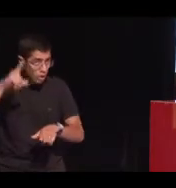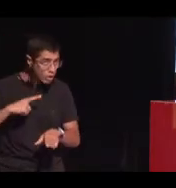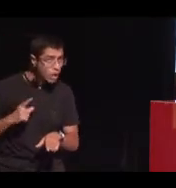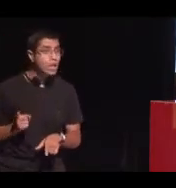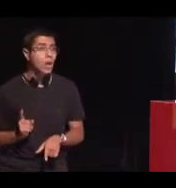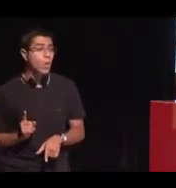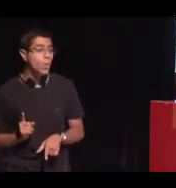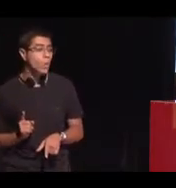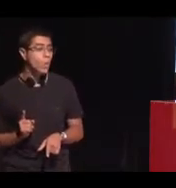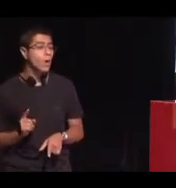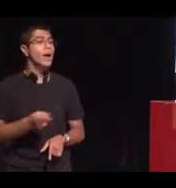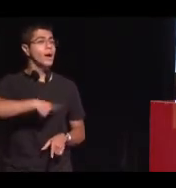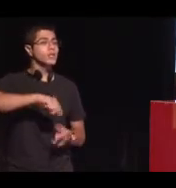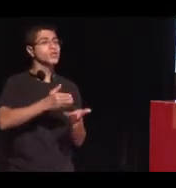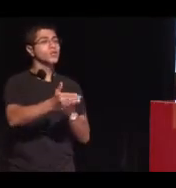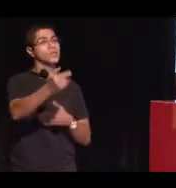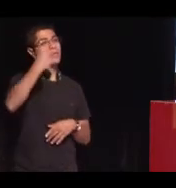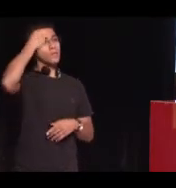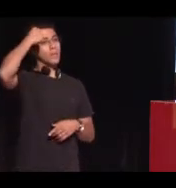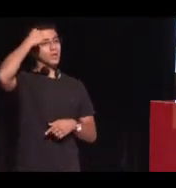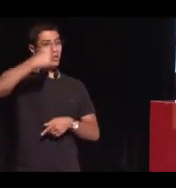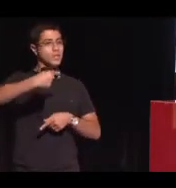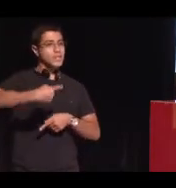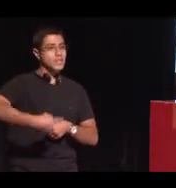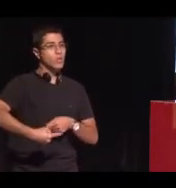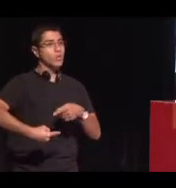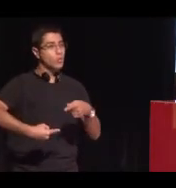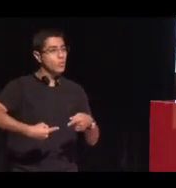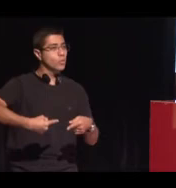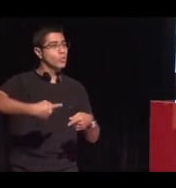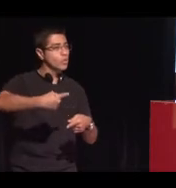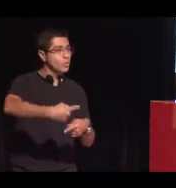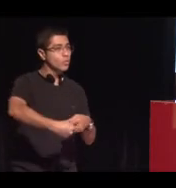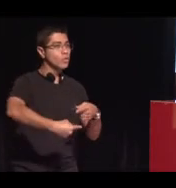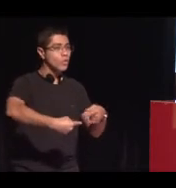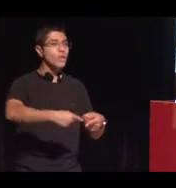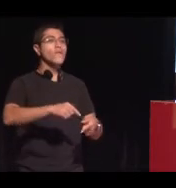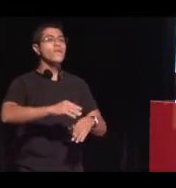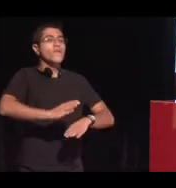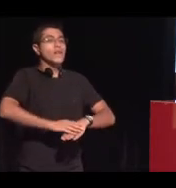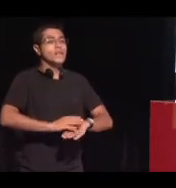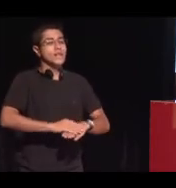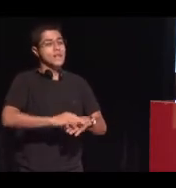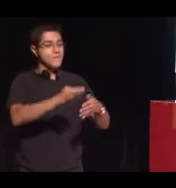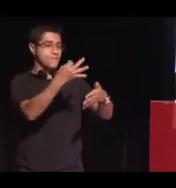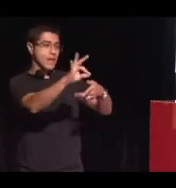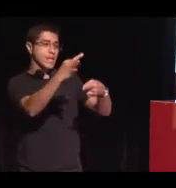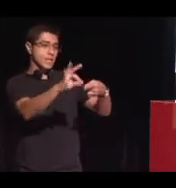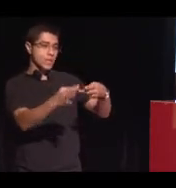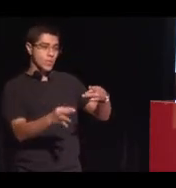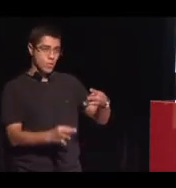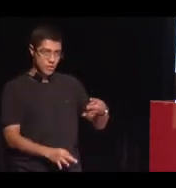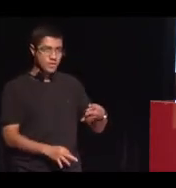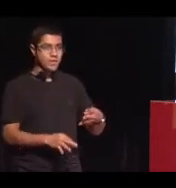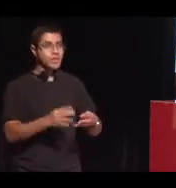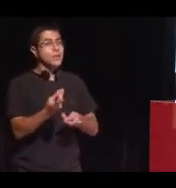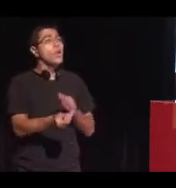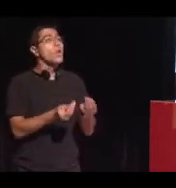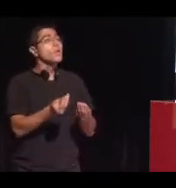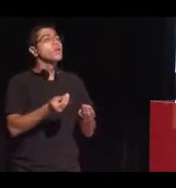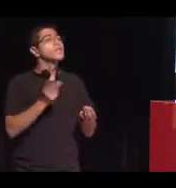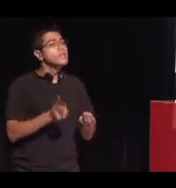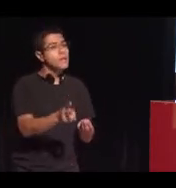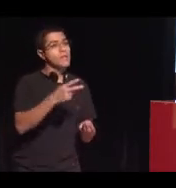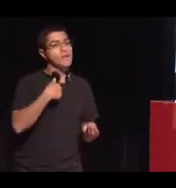de validação. A gente começou a instrumentar, a gente começou a adicionar logs, a gente deu mais visibilidade de novo, né? Eu sou de negócio, eu vou falar visibilidade toda hora